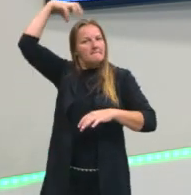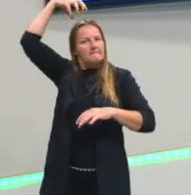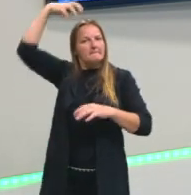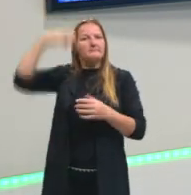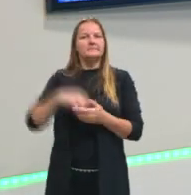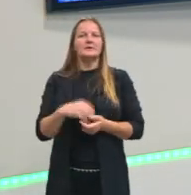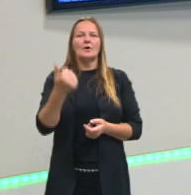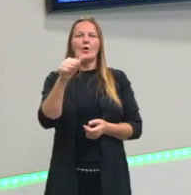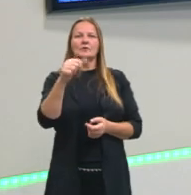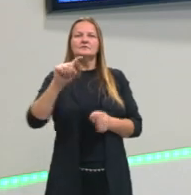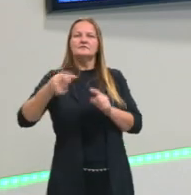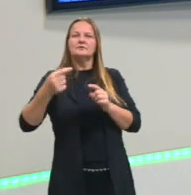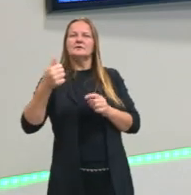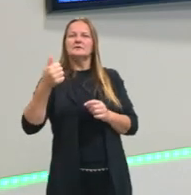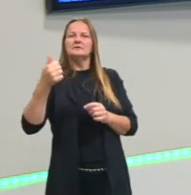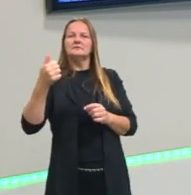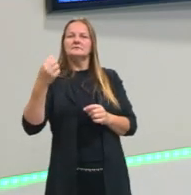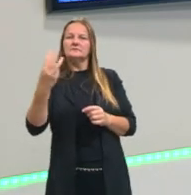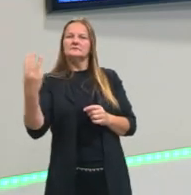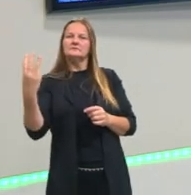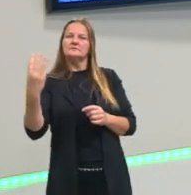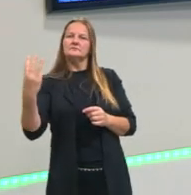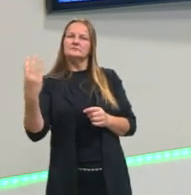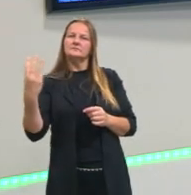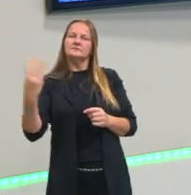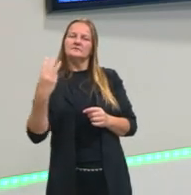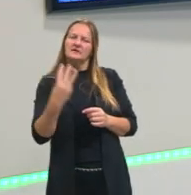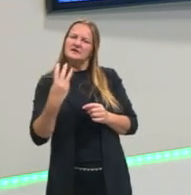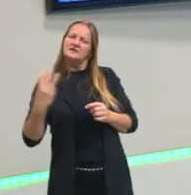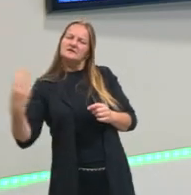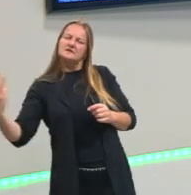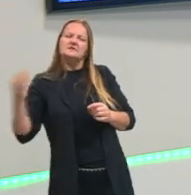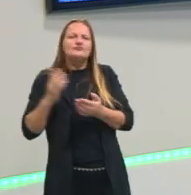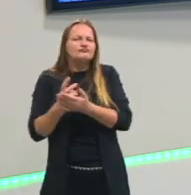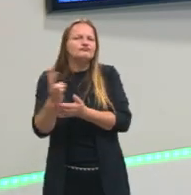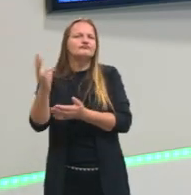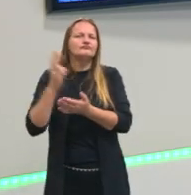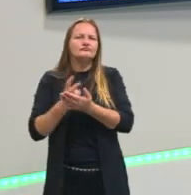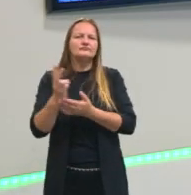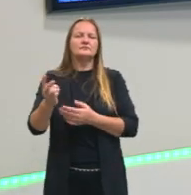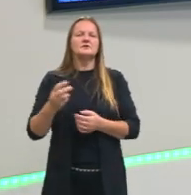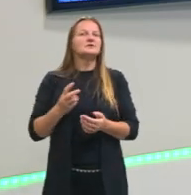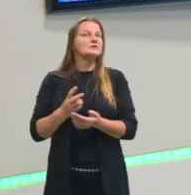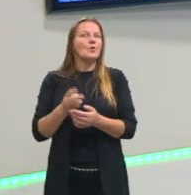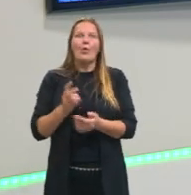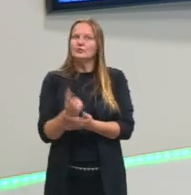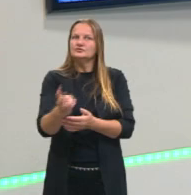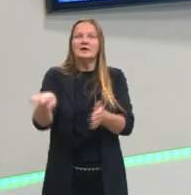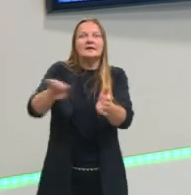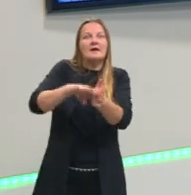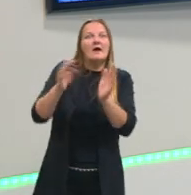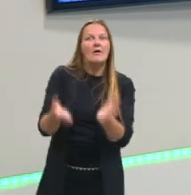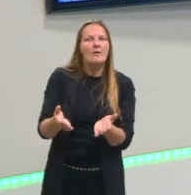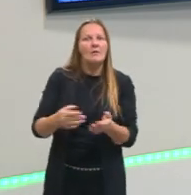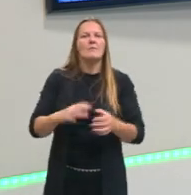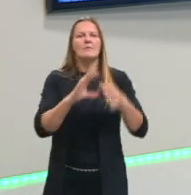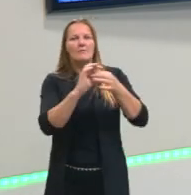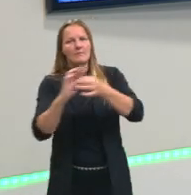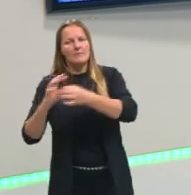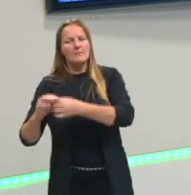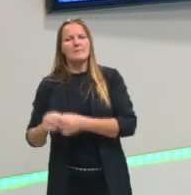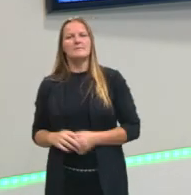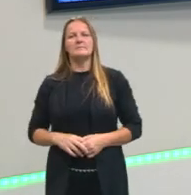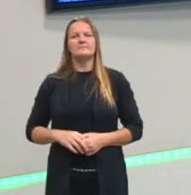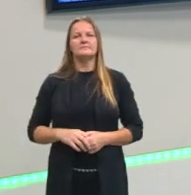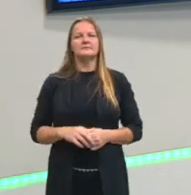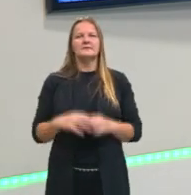1,3333 anos que é uma convenção feita por Pitágoras e que nós preservamos até hoje certo e para que